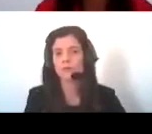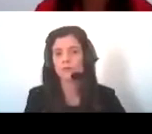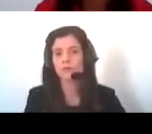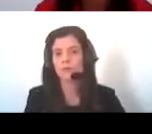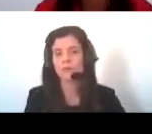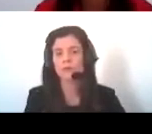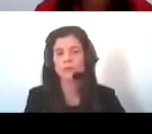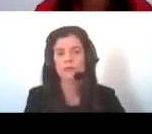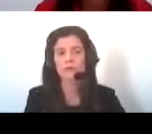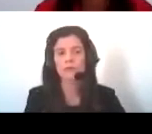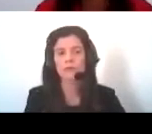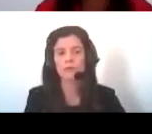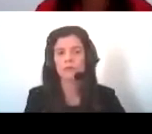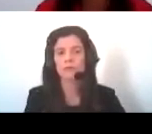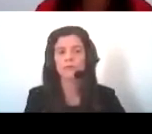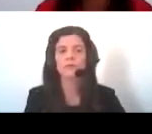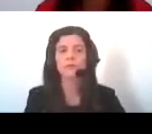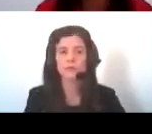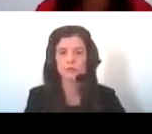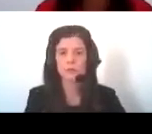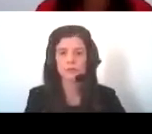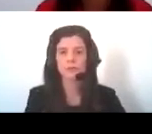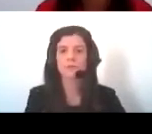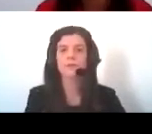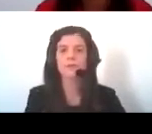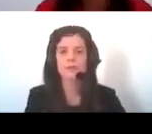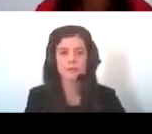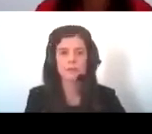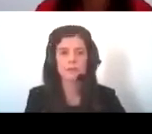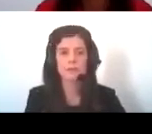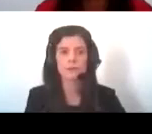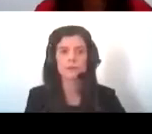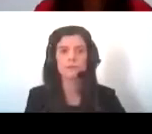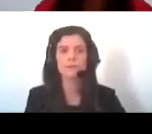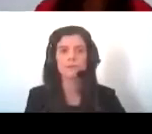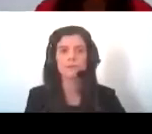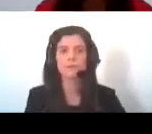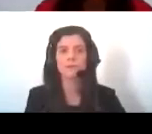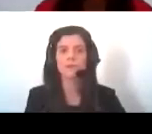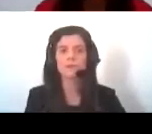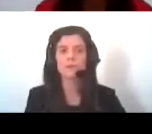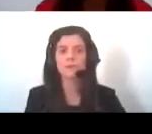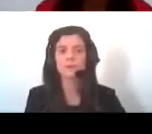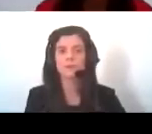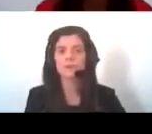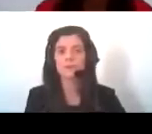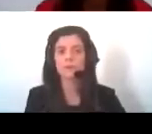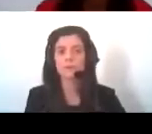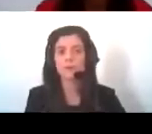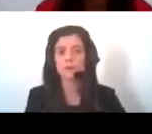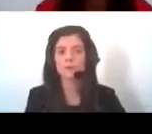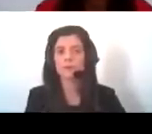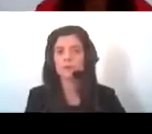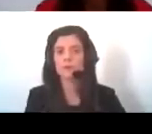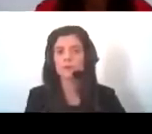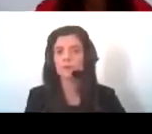aqui uma fotinho, então, da plataforma Moodle, né, que é o site, lá o EGPM, que disponibiliza, então, os cursos EAD,